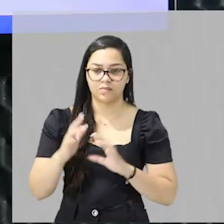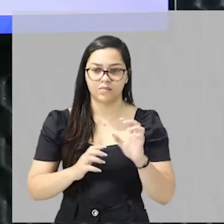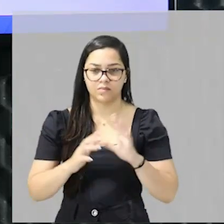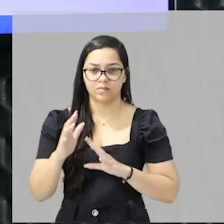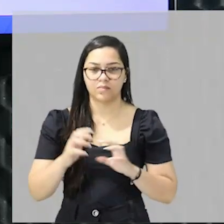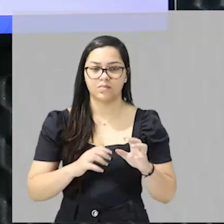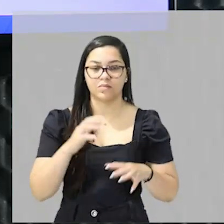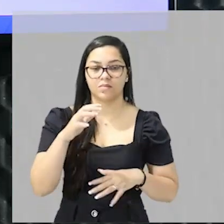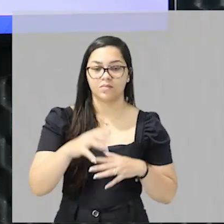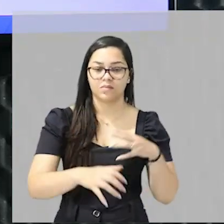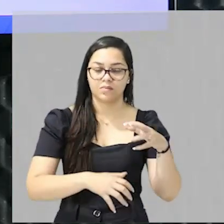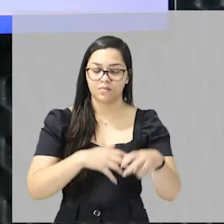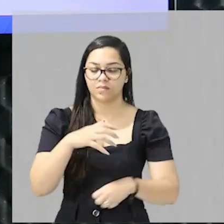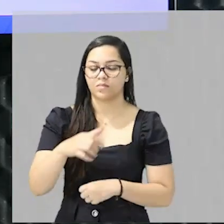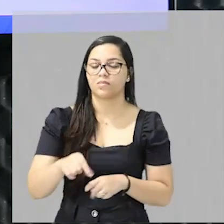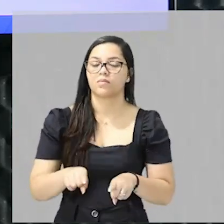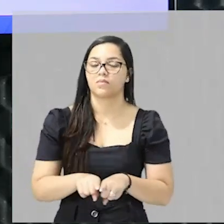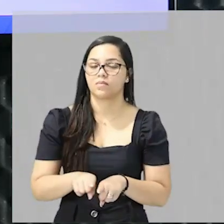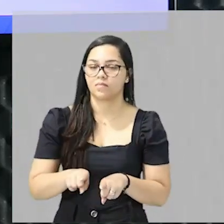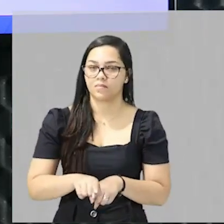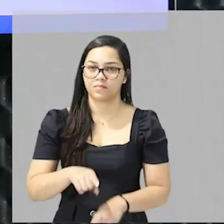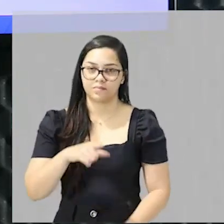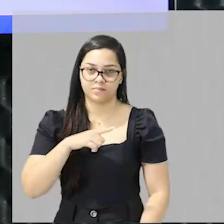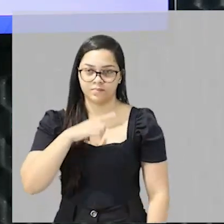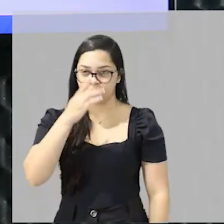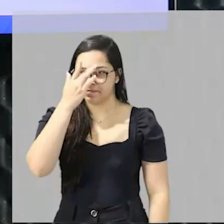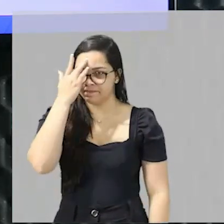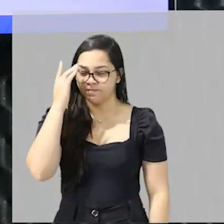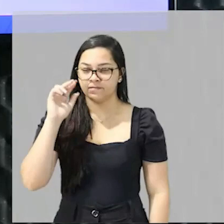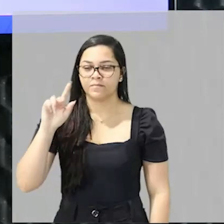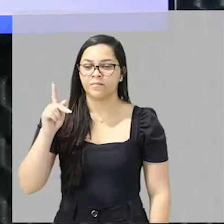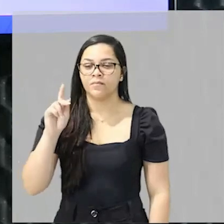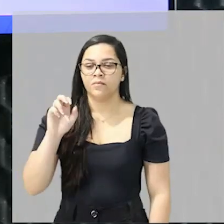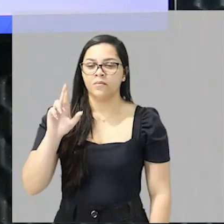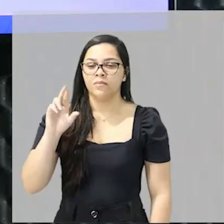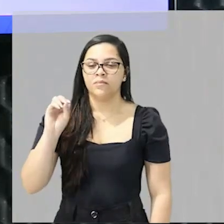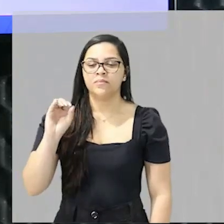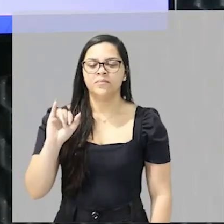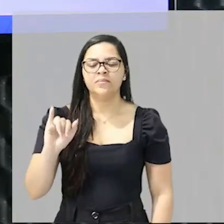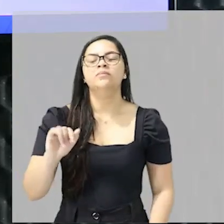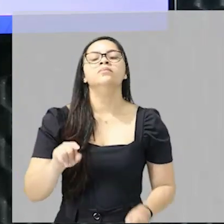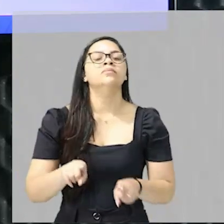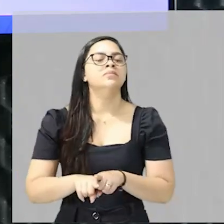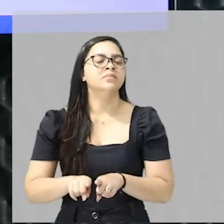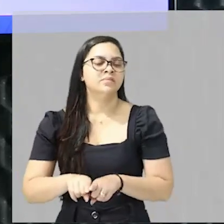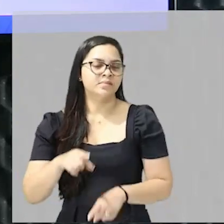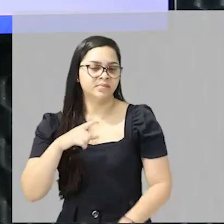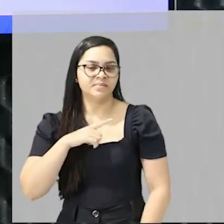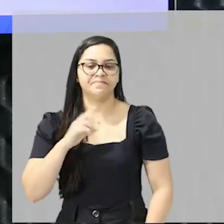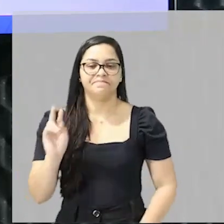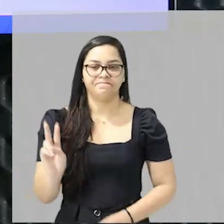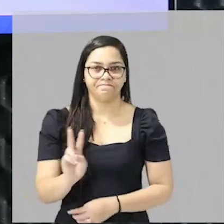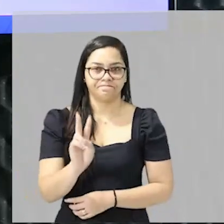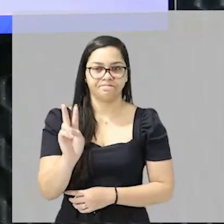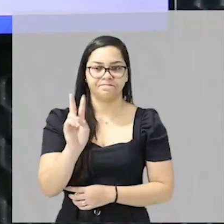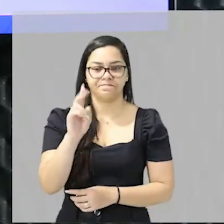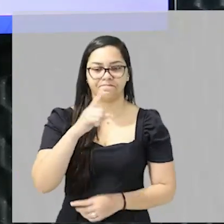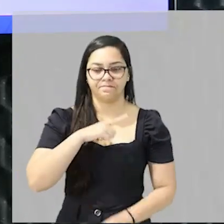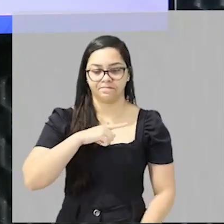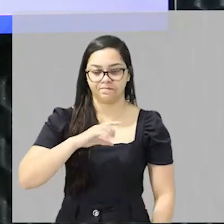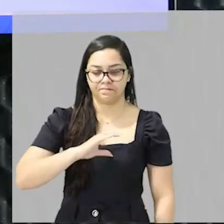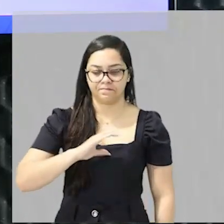busca que vai envolver um herói e esse herói traz aqueles valores de